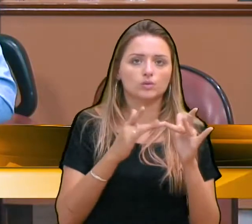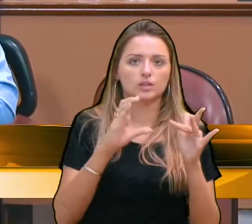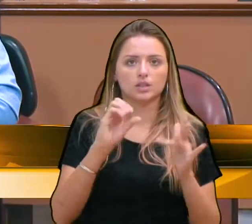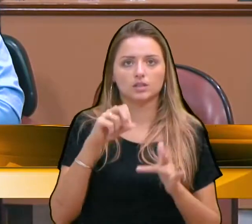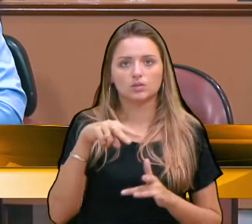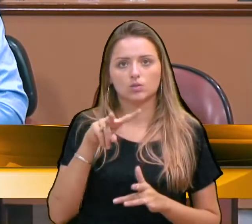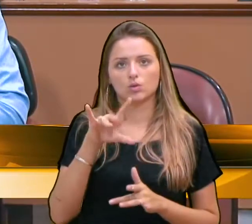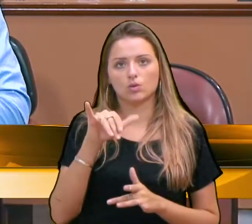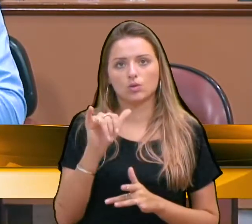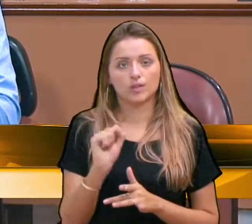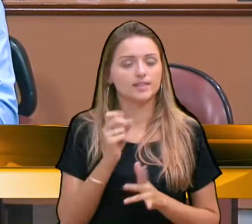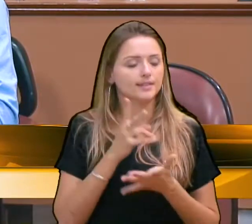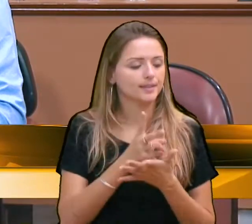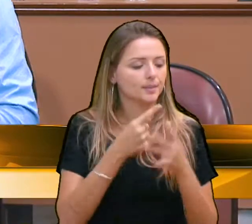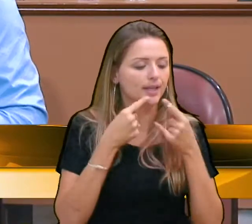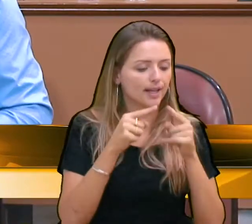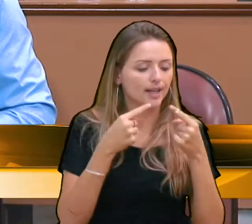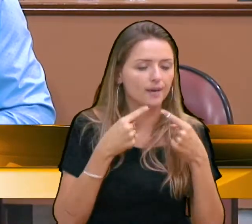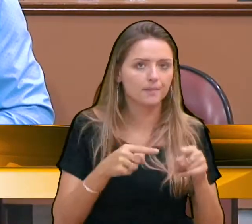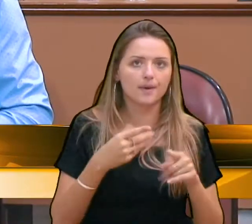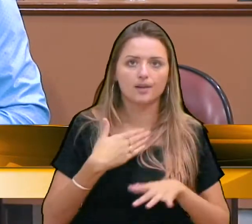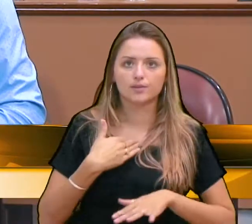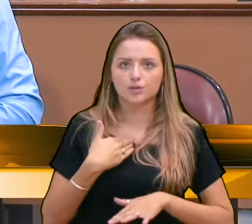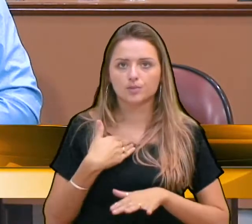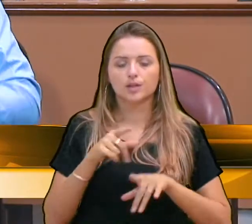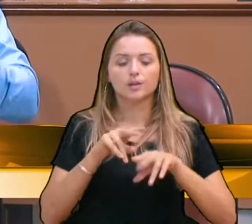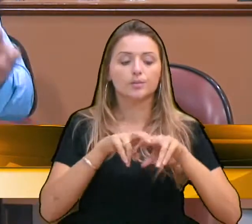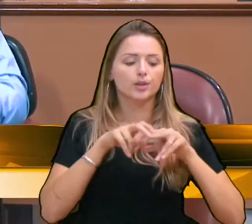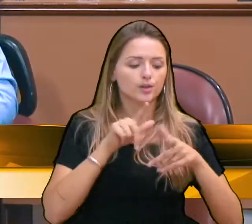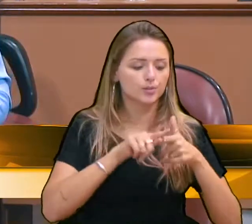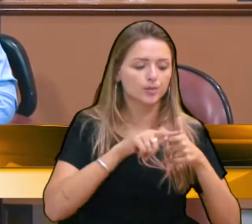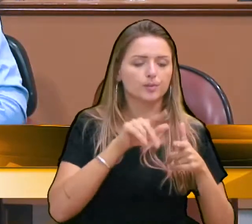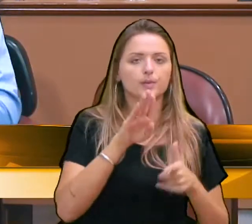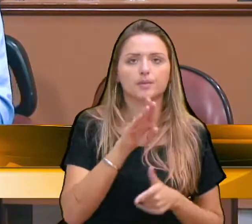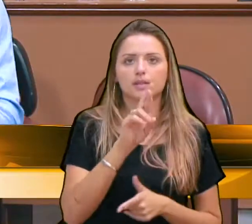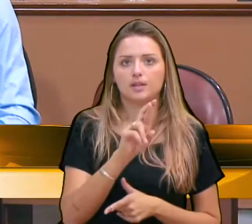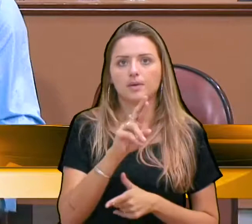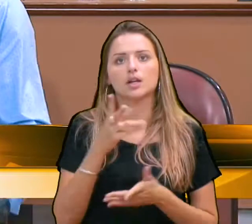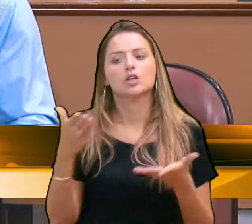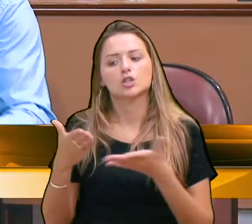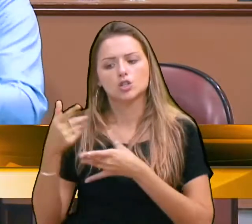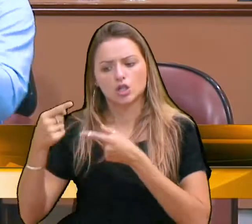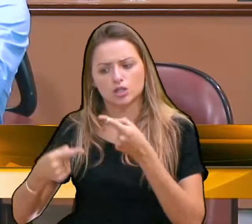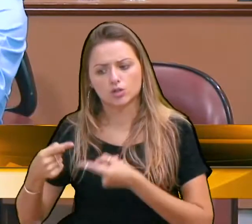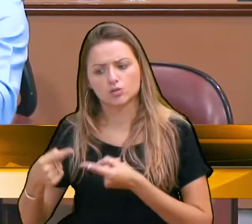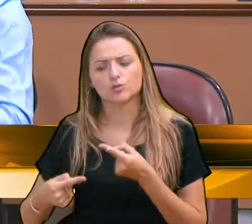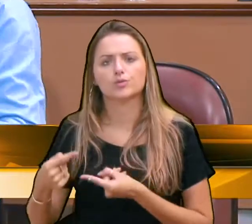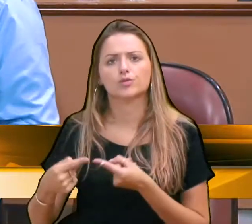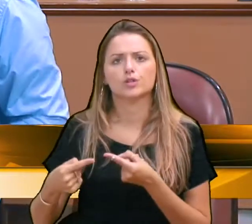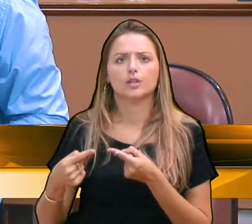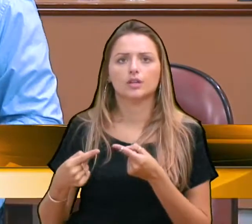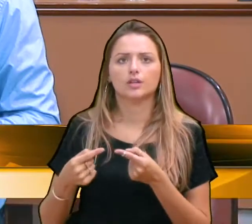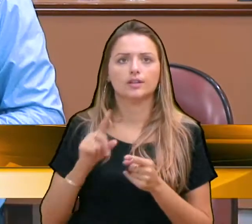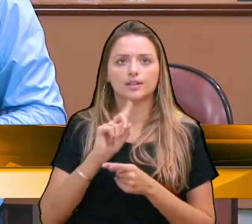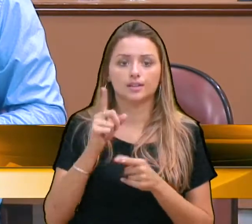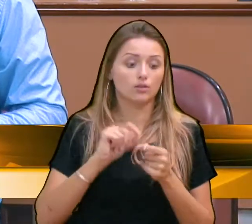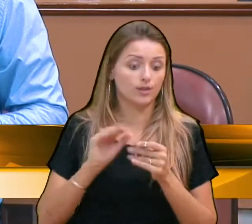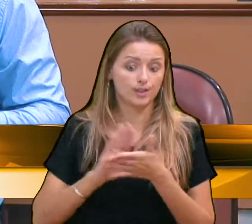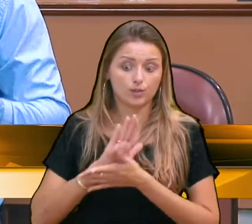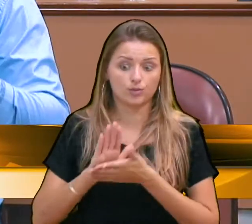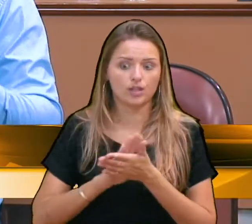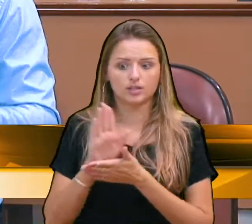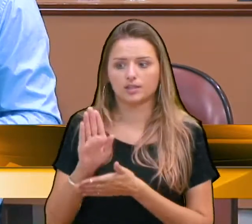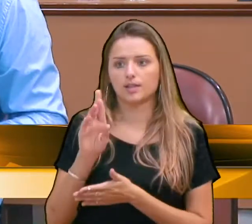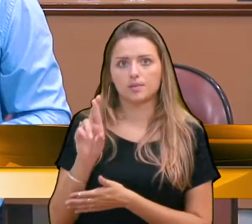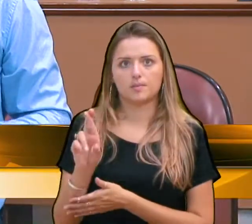muito criticado em Galópolis por essa situação da BR. Muitas vezes já até discuti lá com uma mulher: não, porque tu não está fazendo nada na BR.